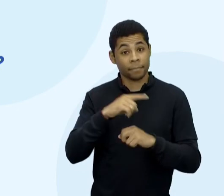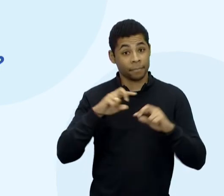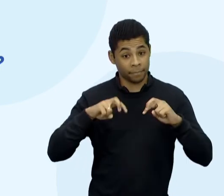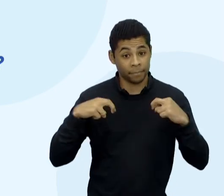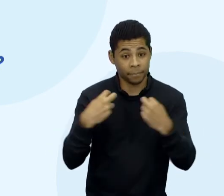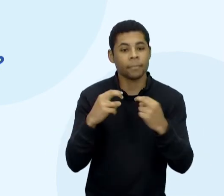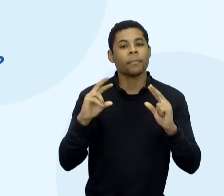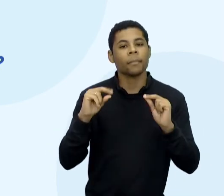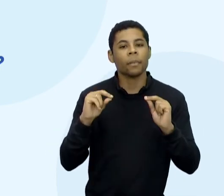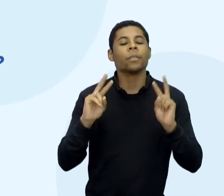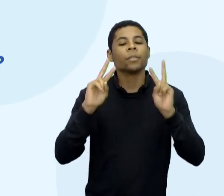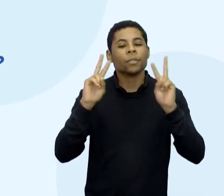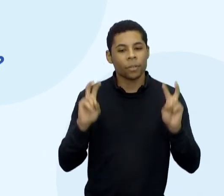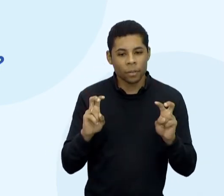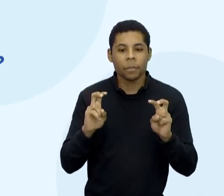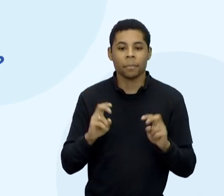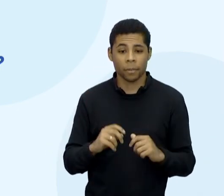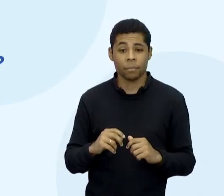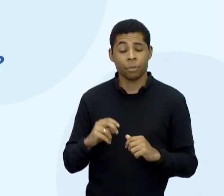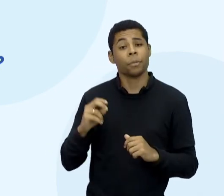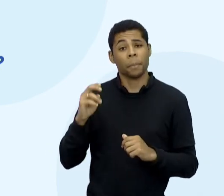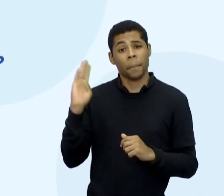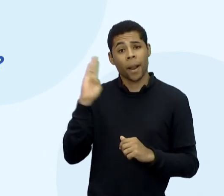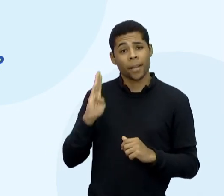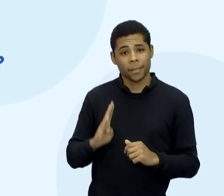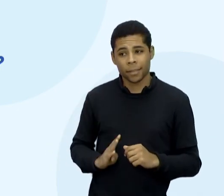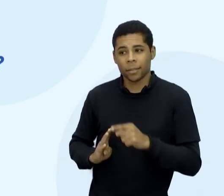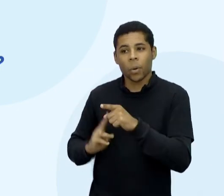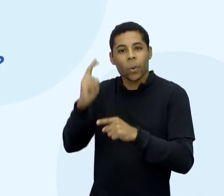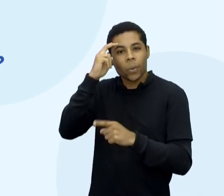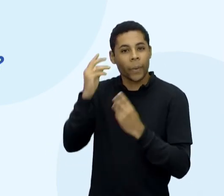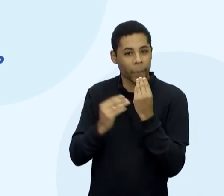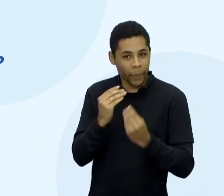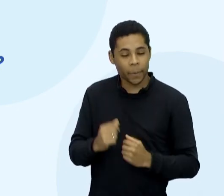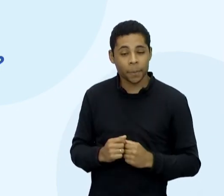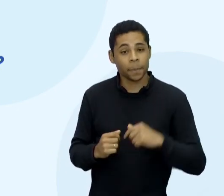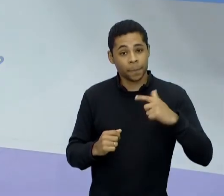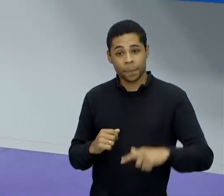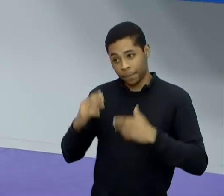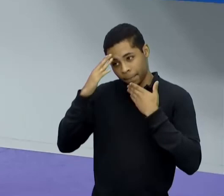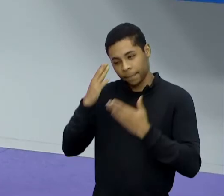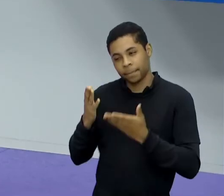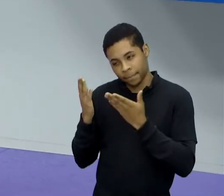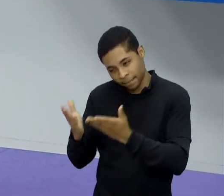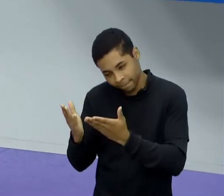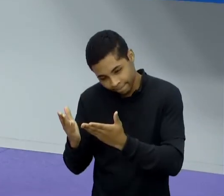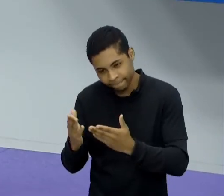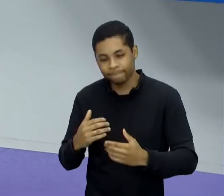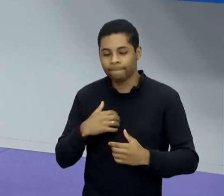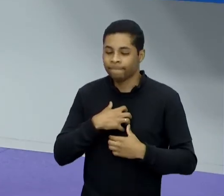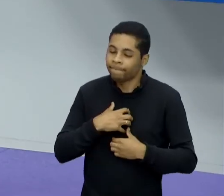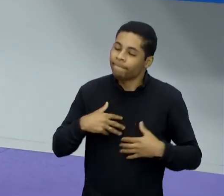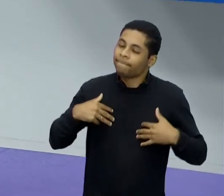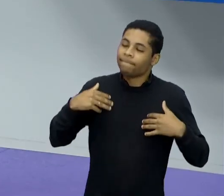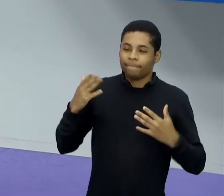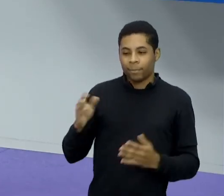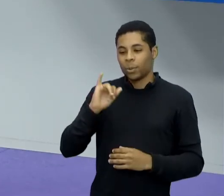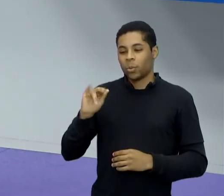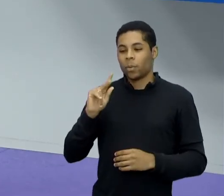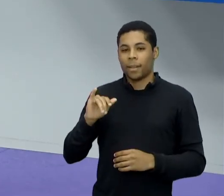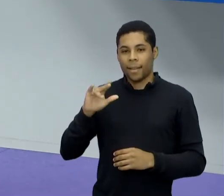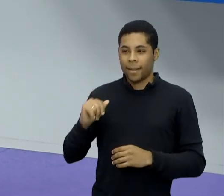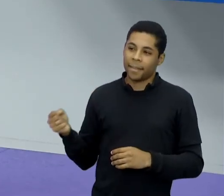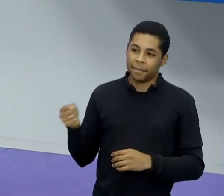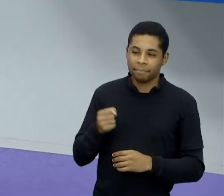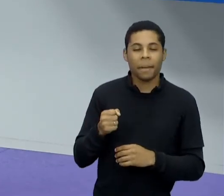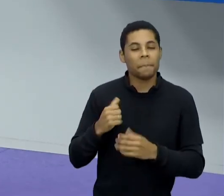conversa sobre a produção cultural brasileira. Aproveito aqui para agradecer, me senti bastante honrado da professora Juliana ter